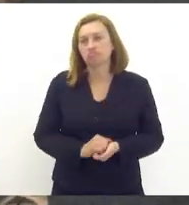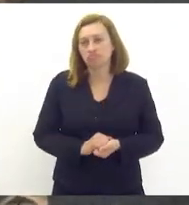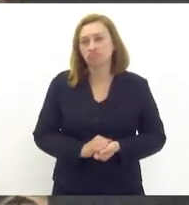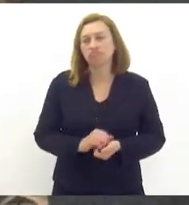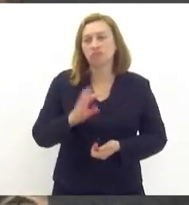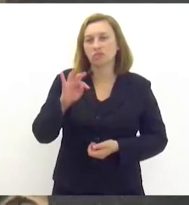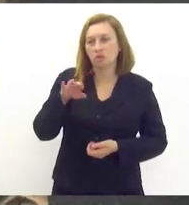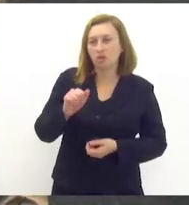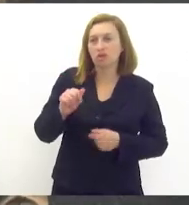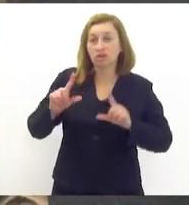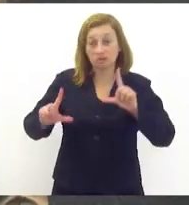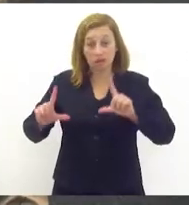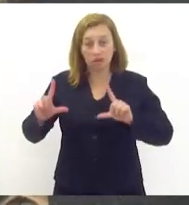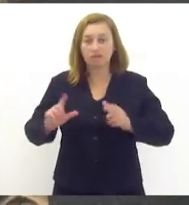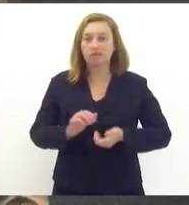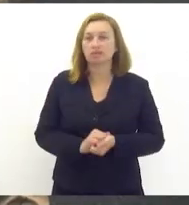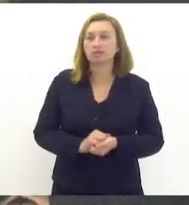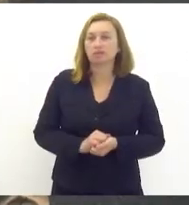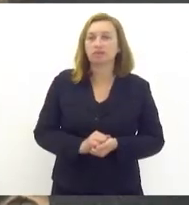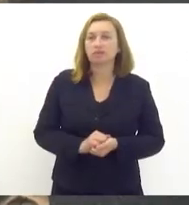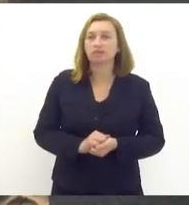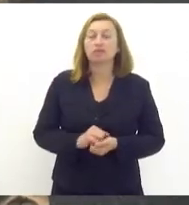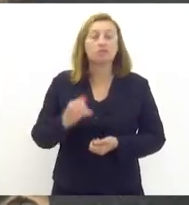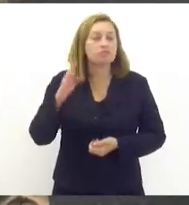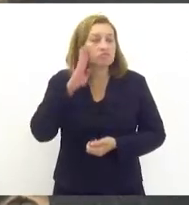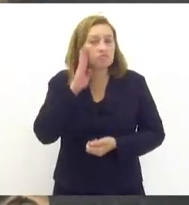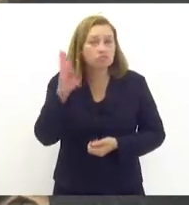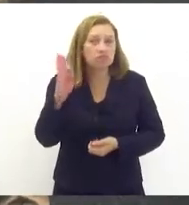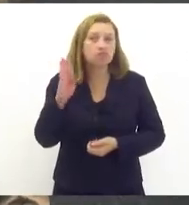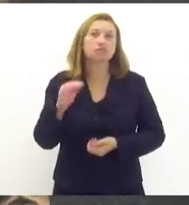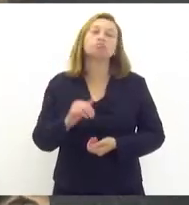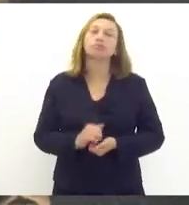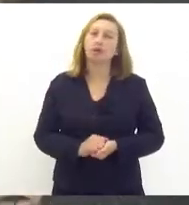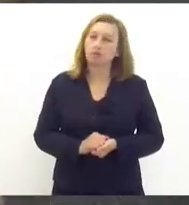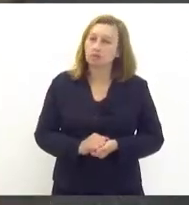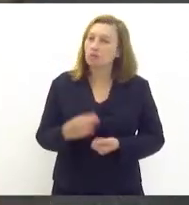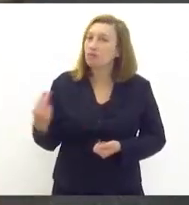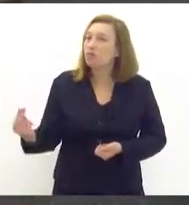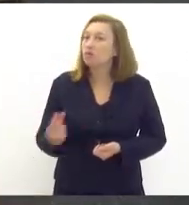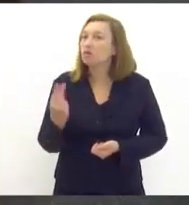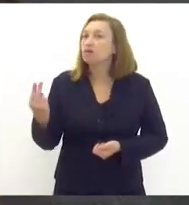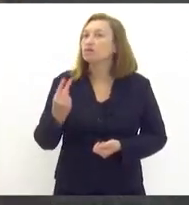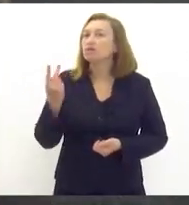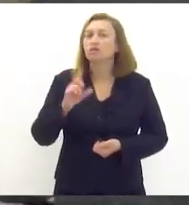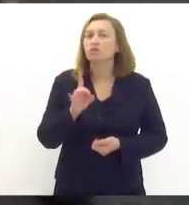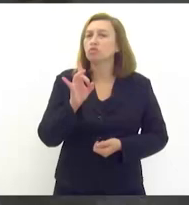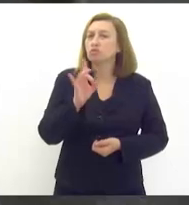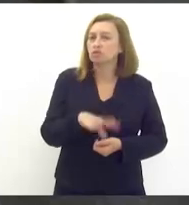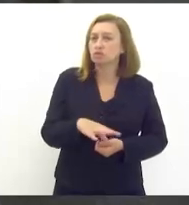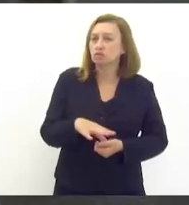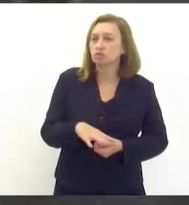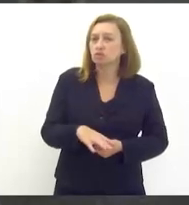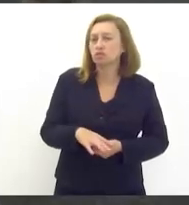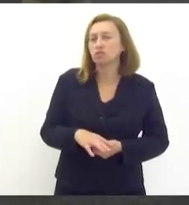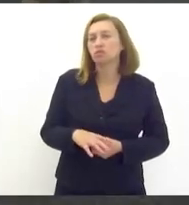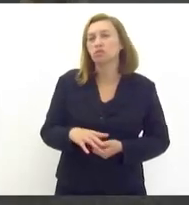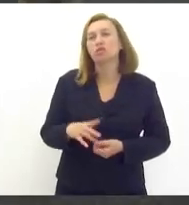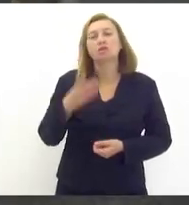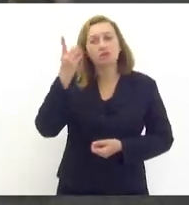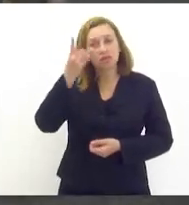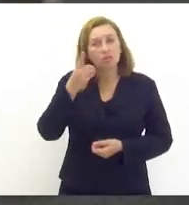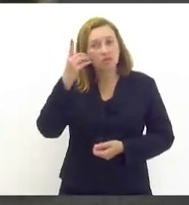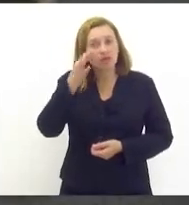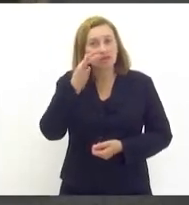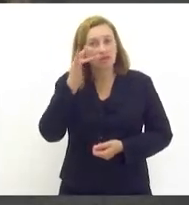das cotas de tela e as cotas de tela são instrumento fundamental para valorização não só como bem colocou aqui o deputado